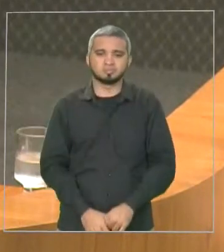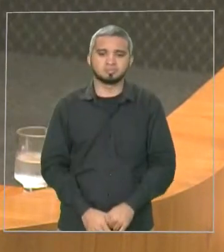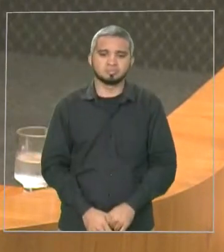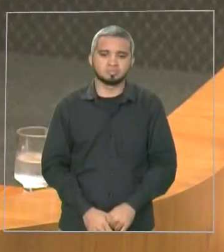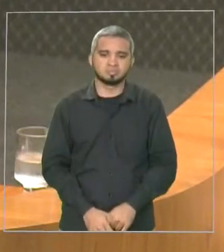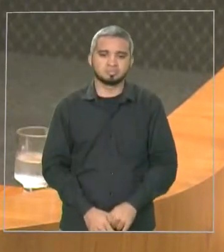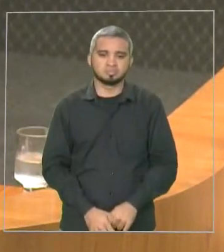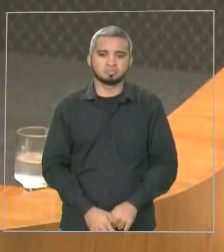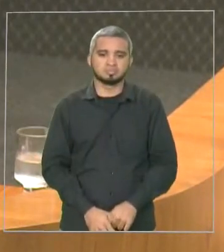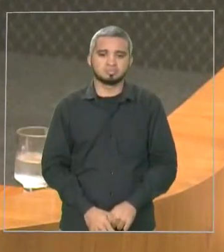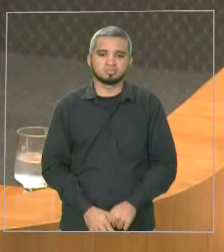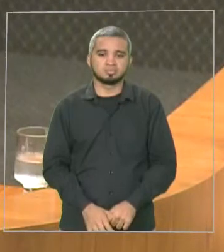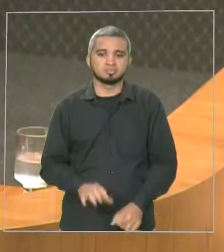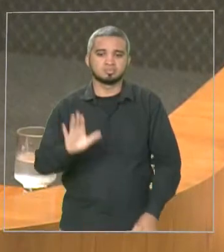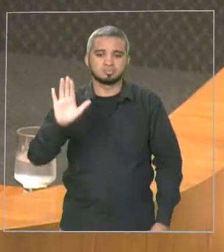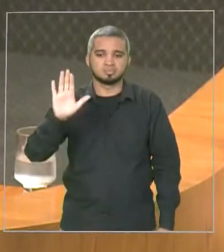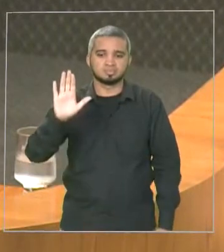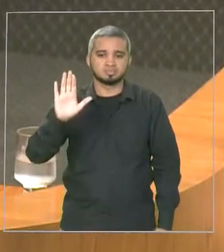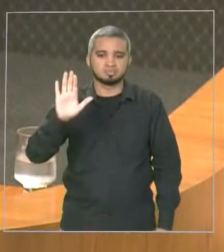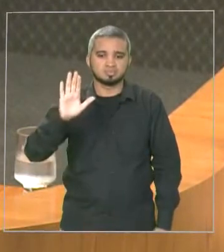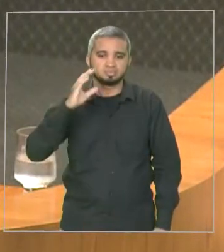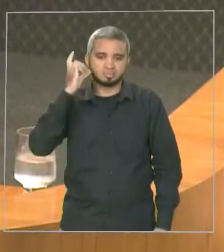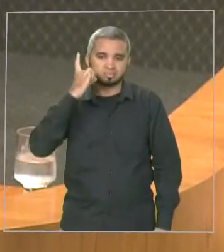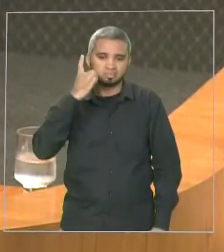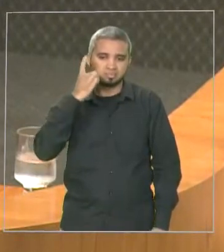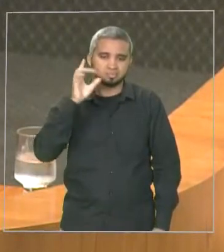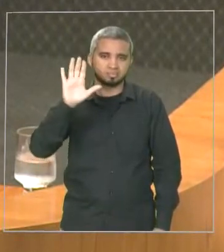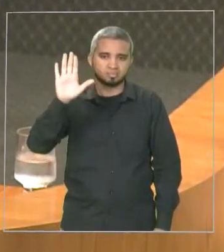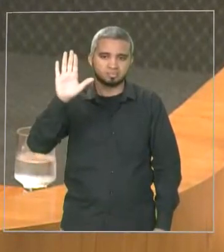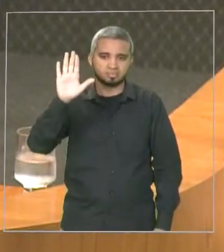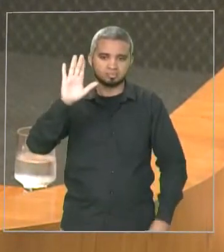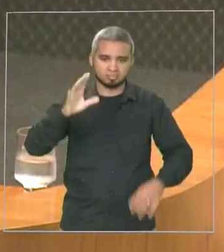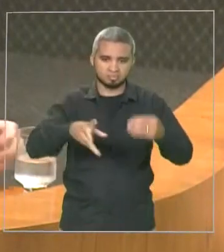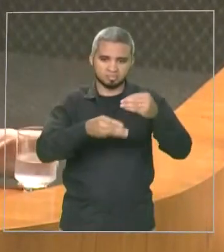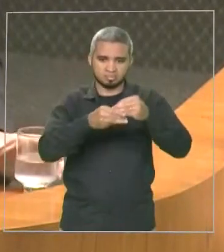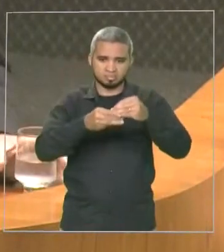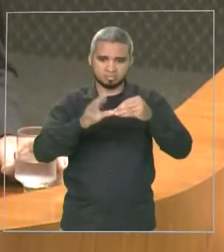Deputado, quando possível, me conceder a parte. Pois não, deputado.